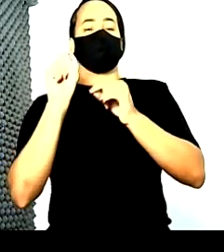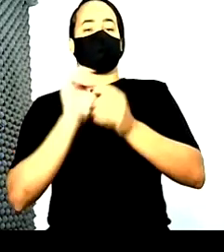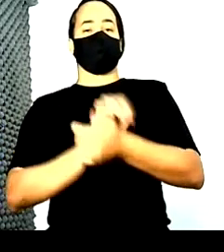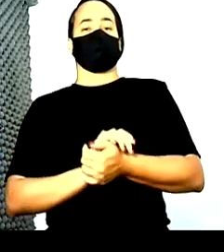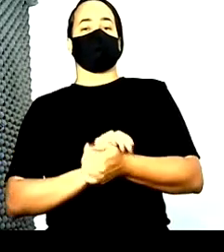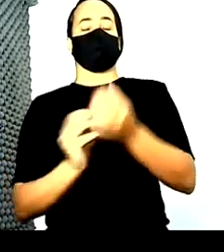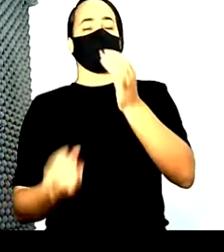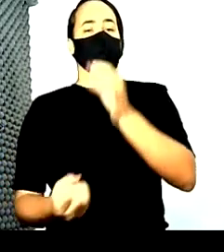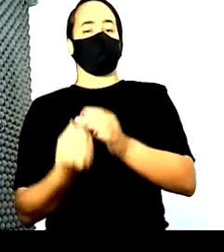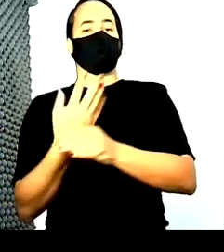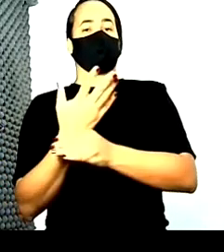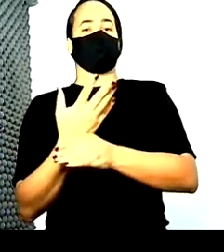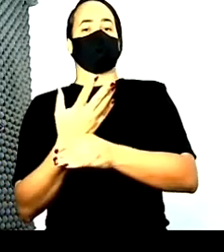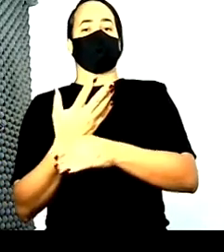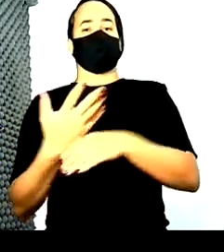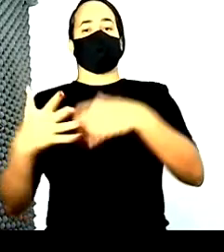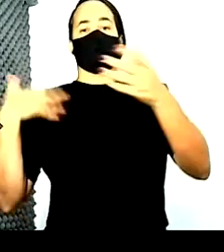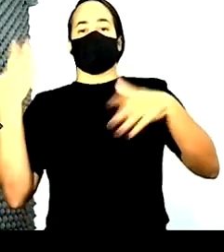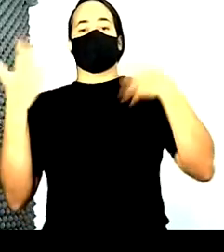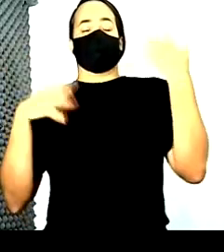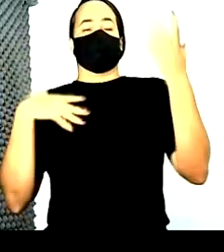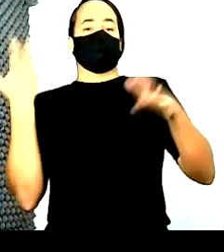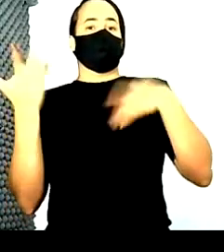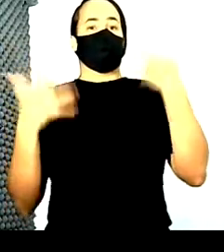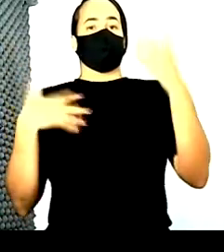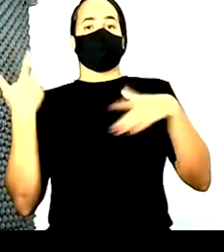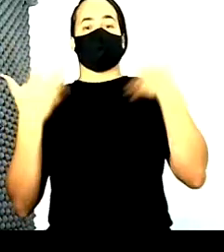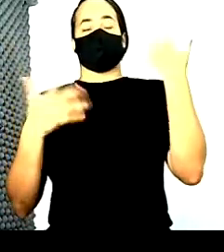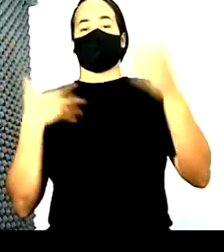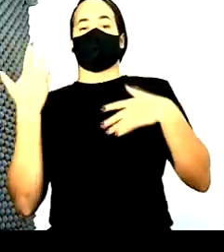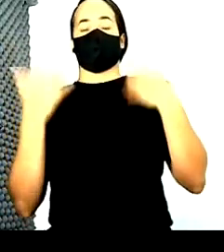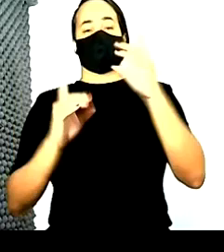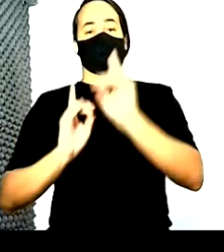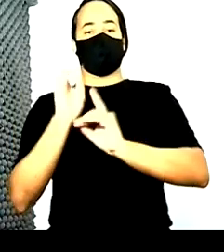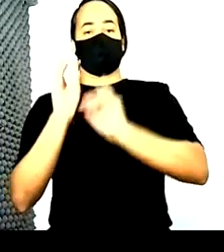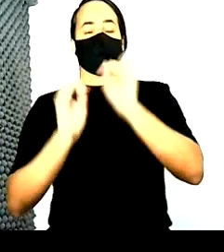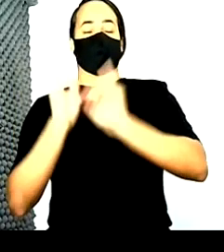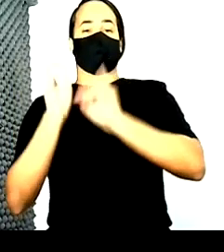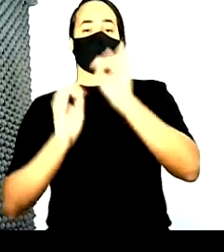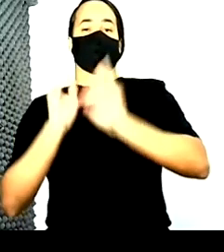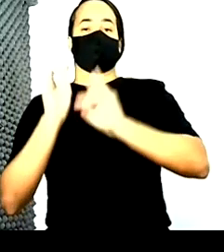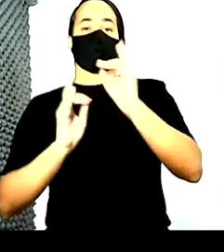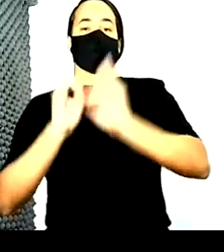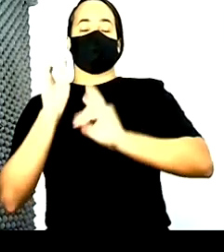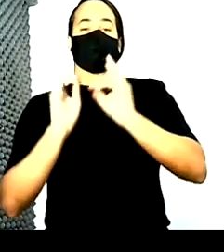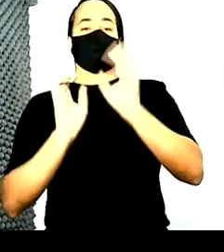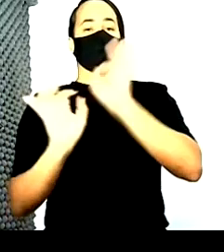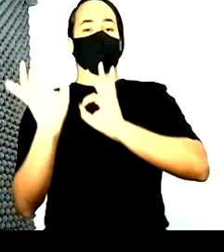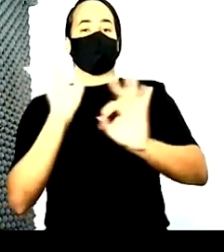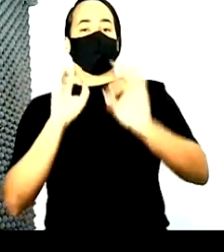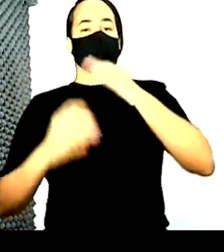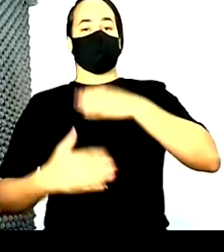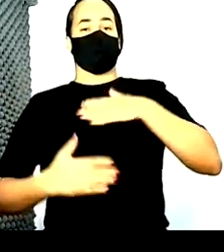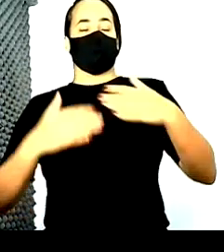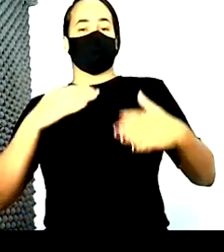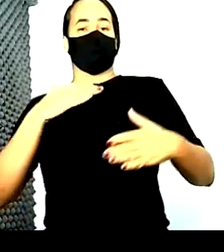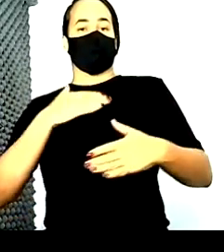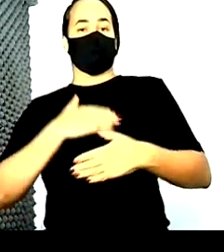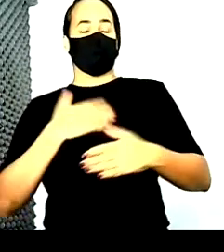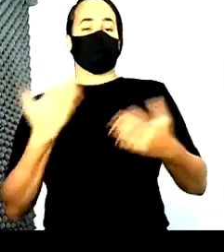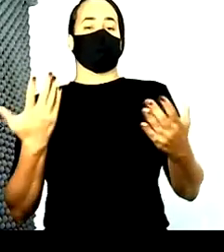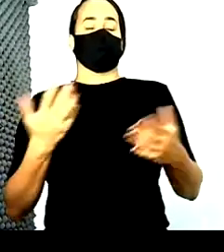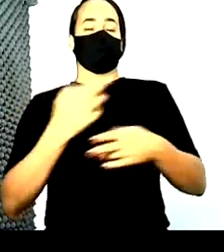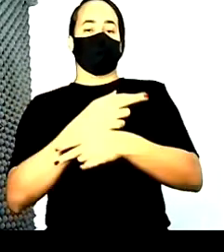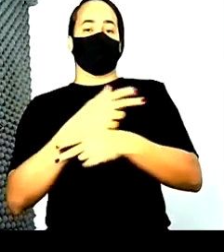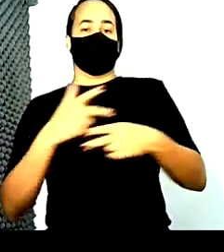de adrenalina. O que é a adrenalina? É o hormônio que prepara o corpo para a ação. Os efeitos